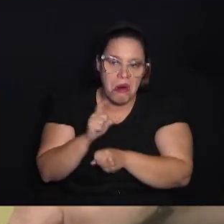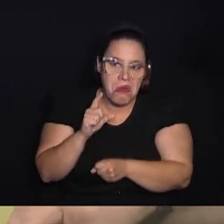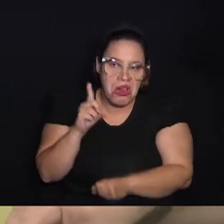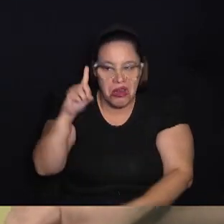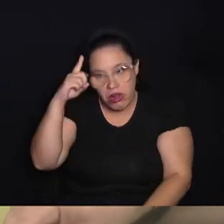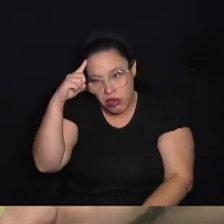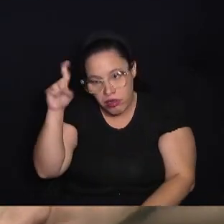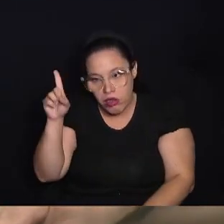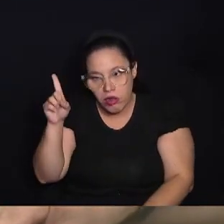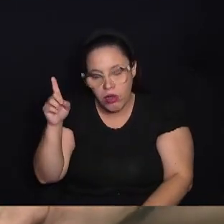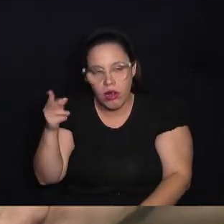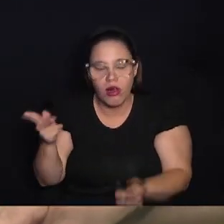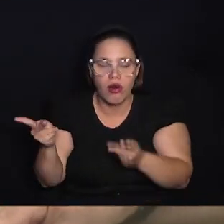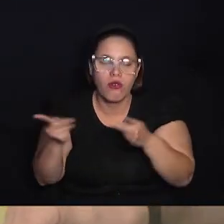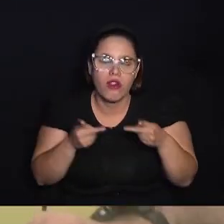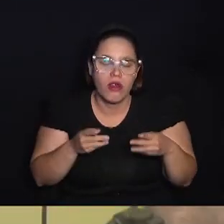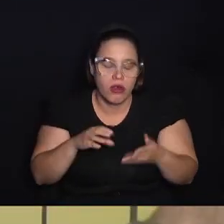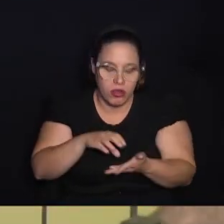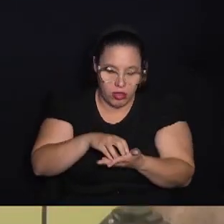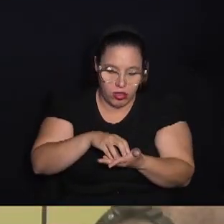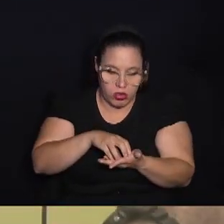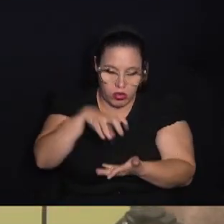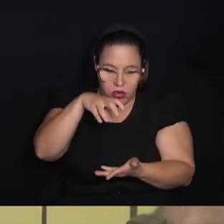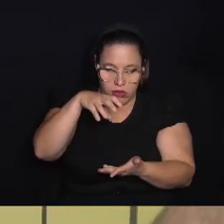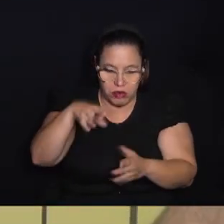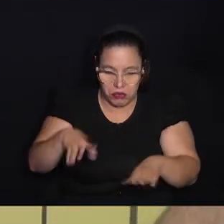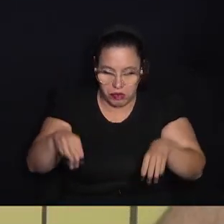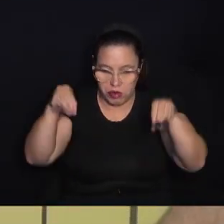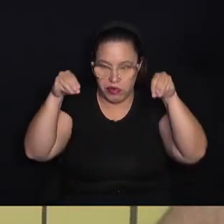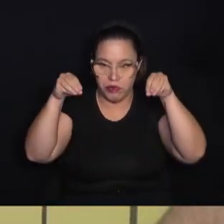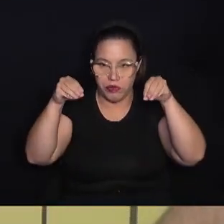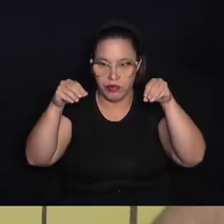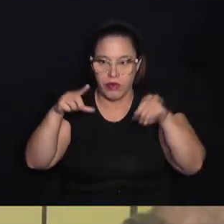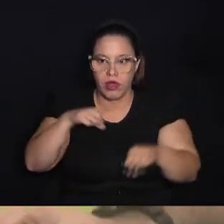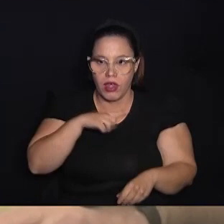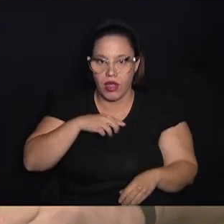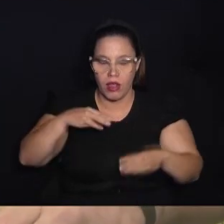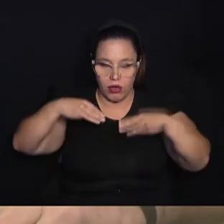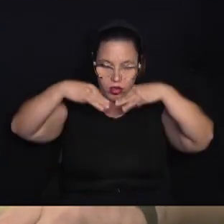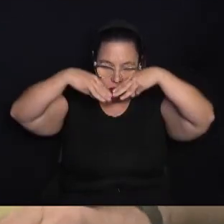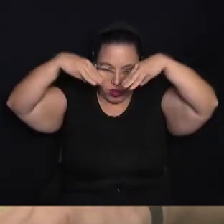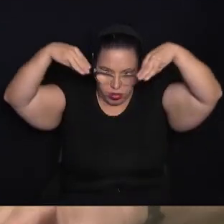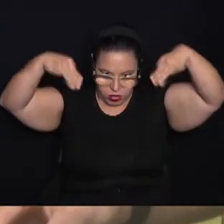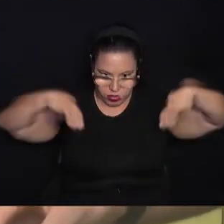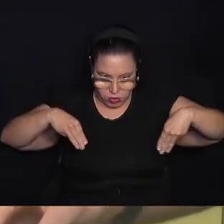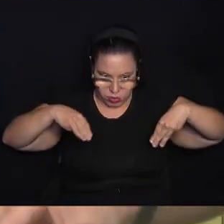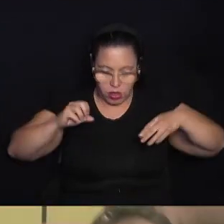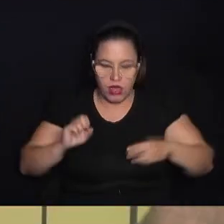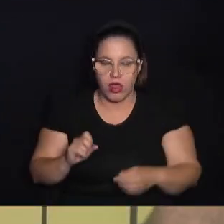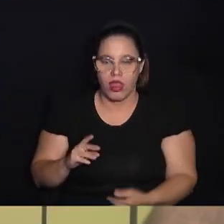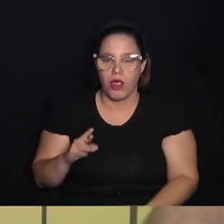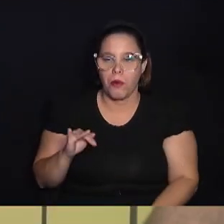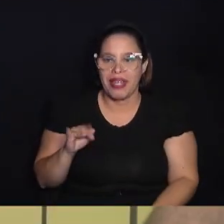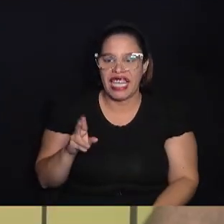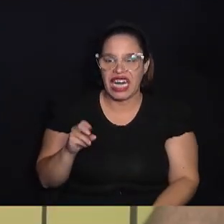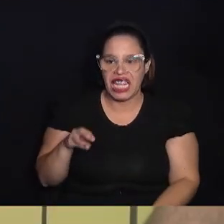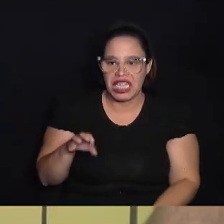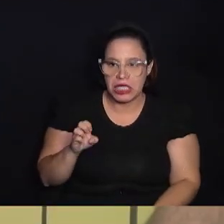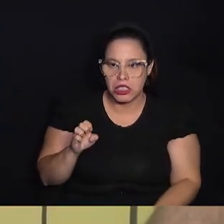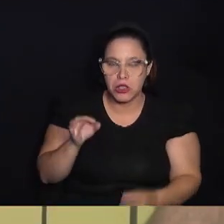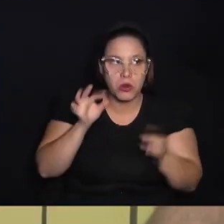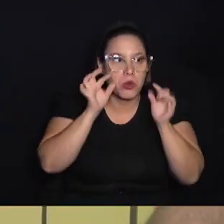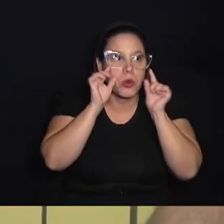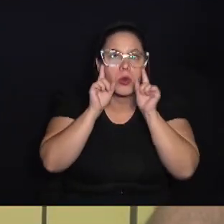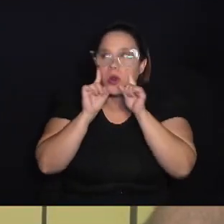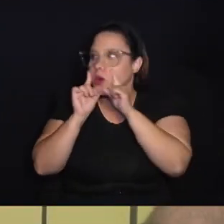torre do castelo que é uma das sete maravilhas tem o museu tem o mirante no alta onde você pode observar os cantos de Campinas de